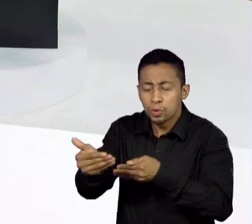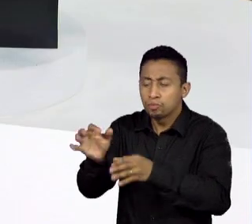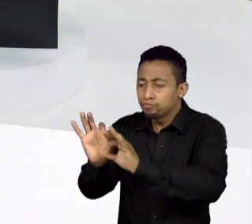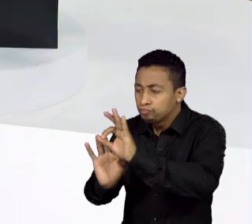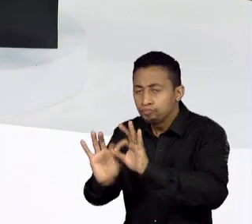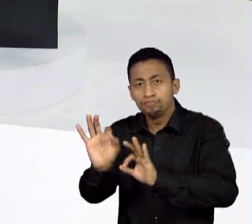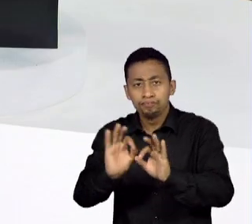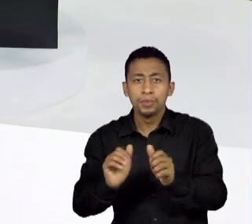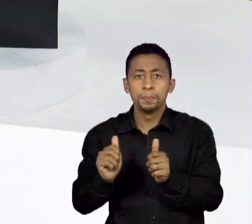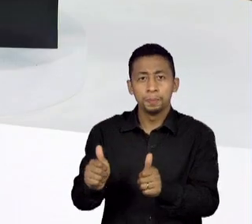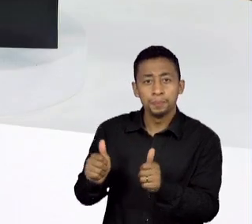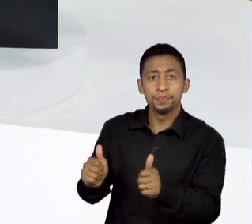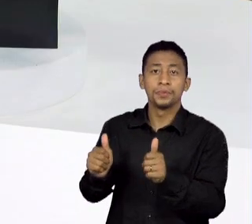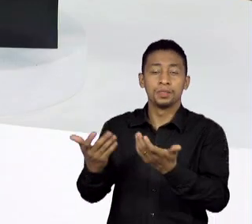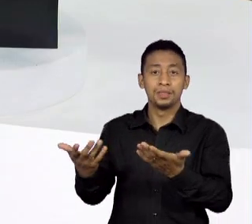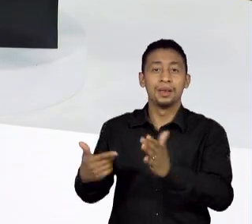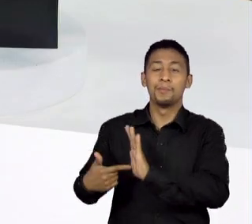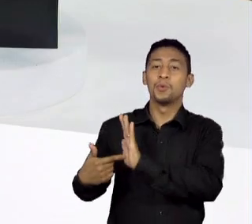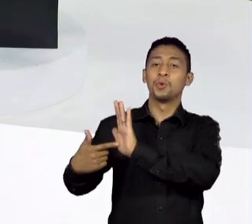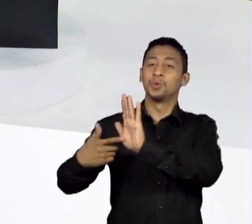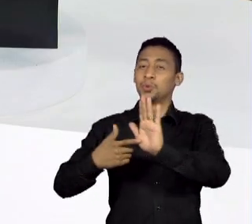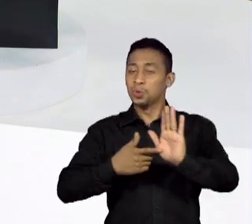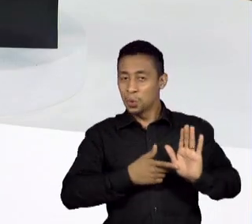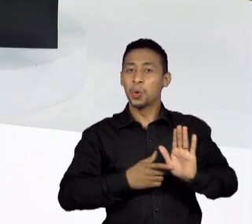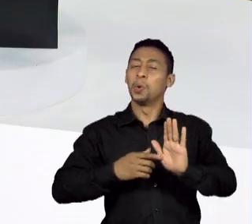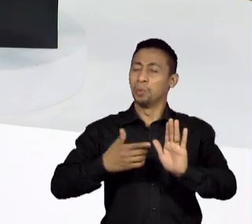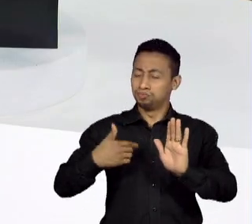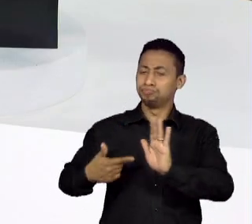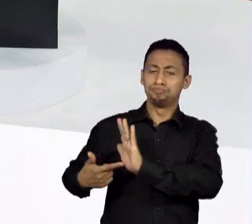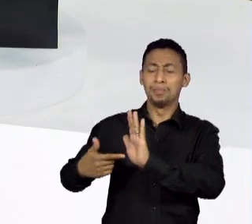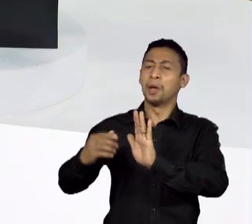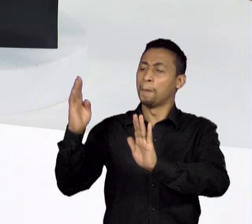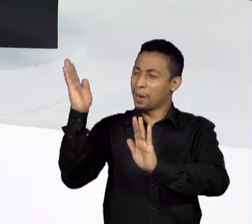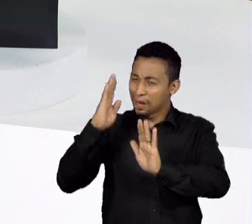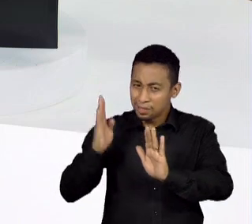deixou de querer sempre falar do Brasil como uma totalidade,